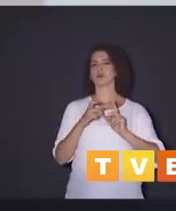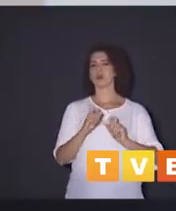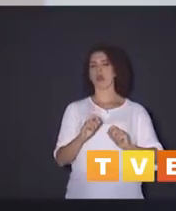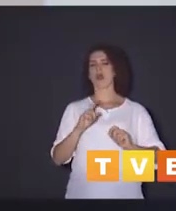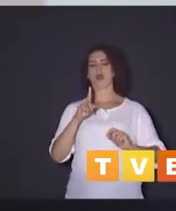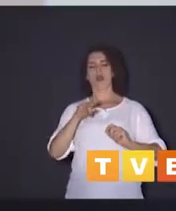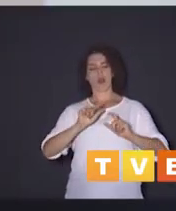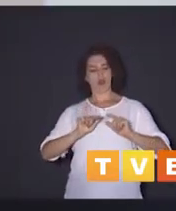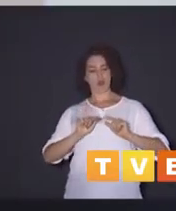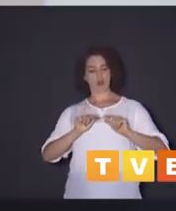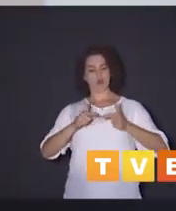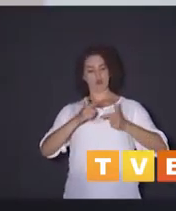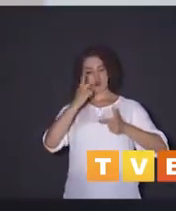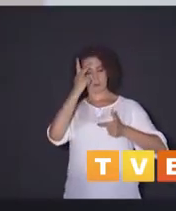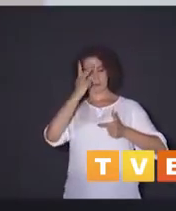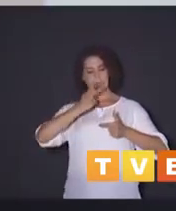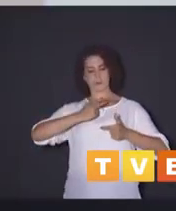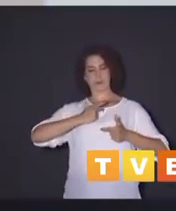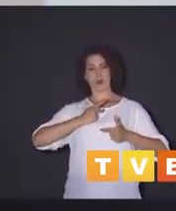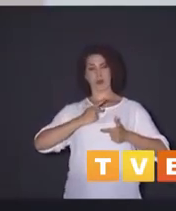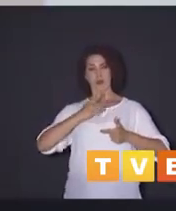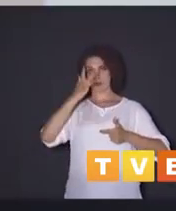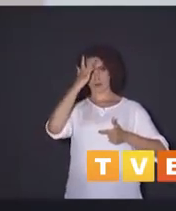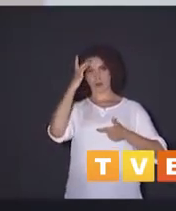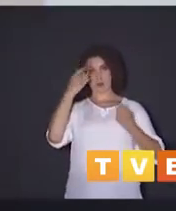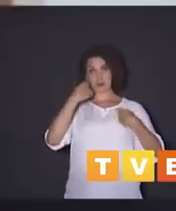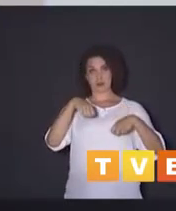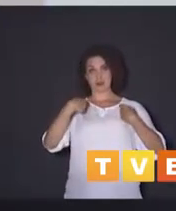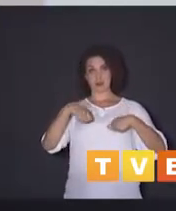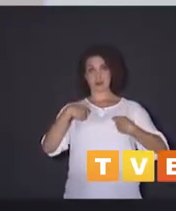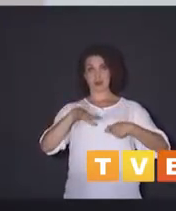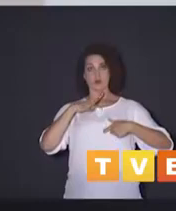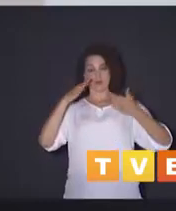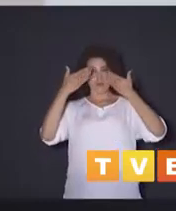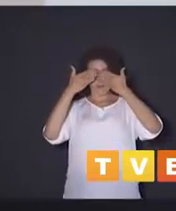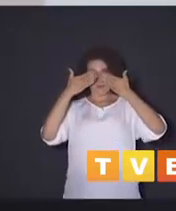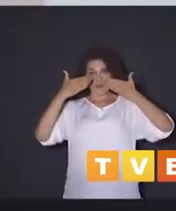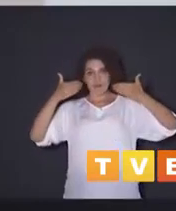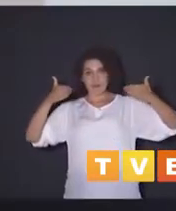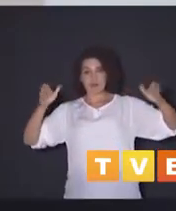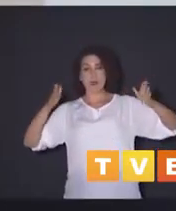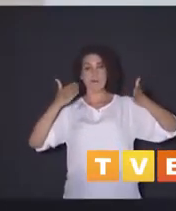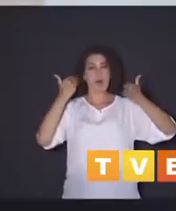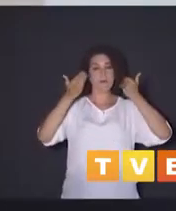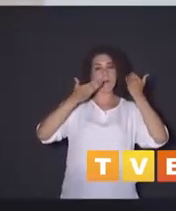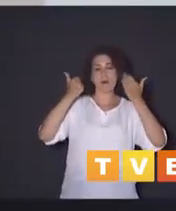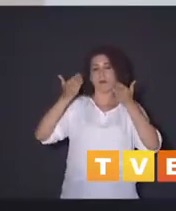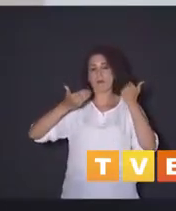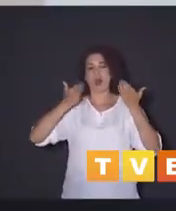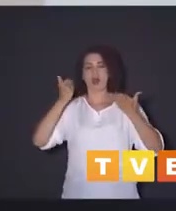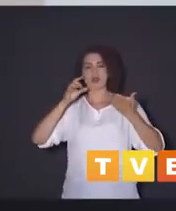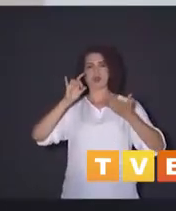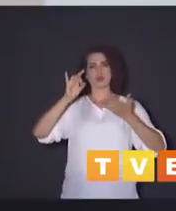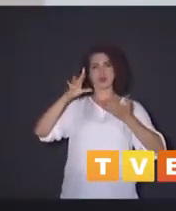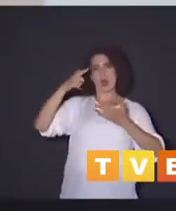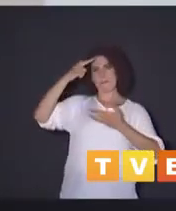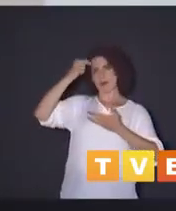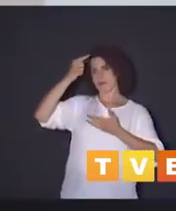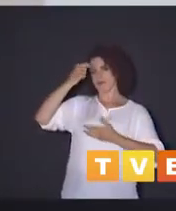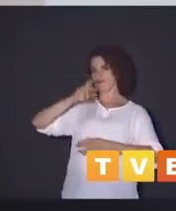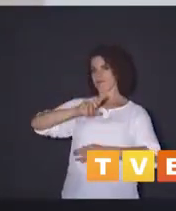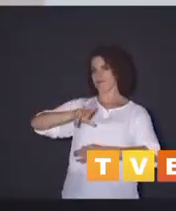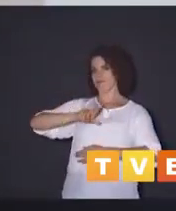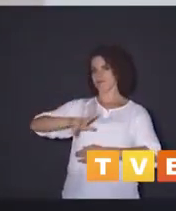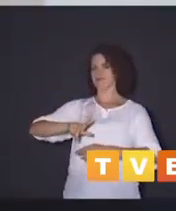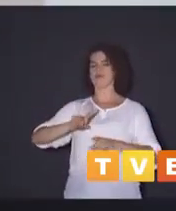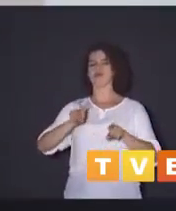ação própria né então as pessoas vão querer ampliar conhecimento de todas as formas não estão falando aqui apenas do saber acadêmico né